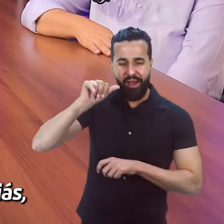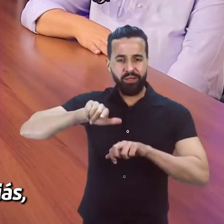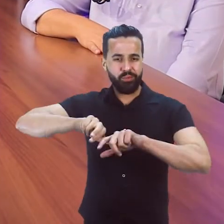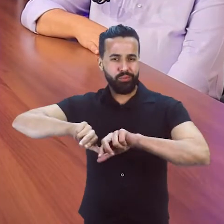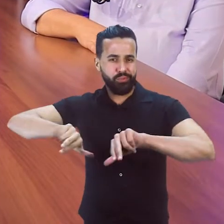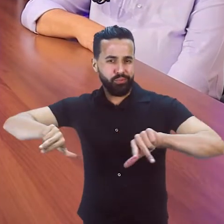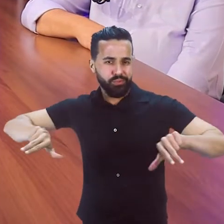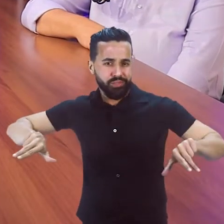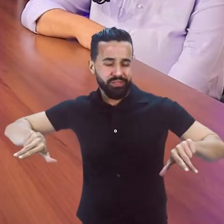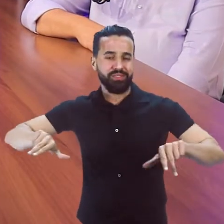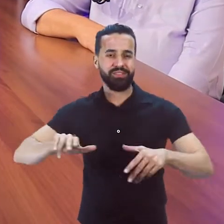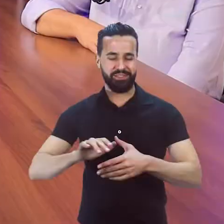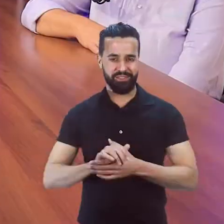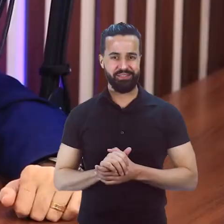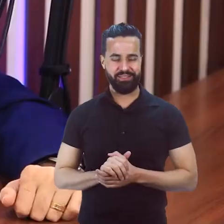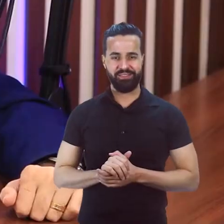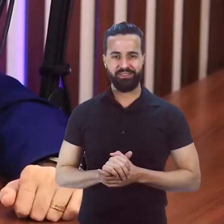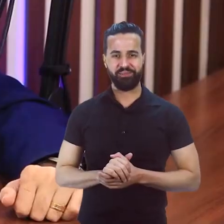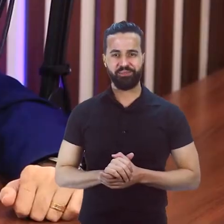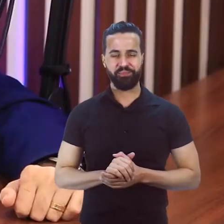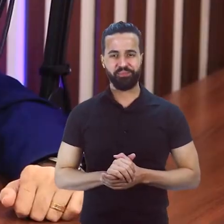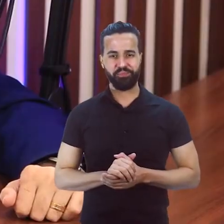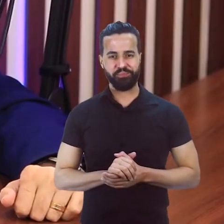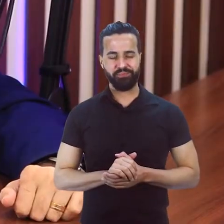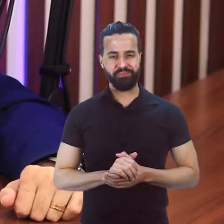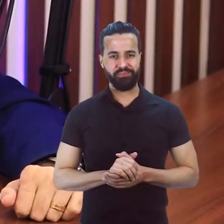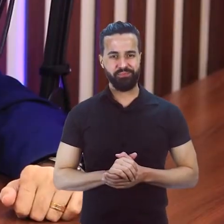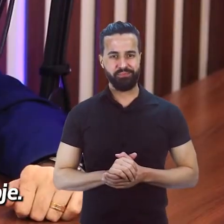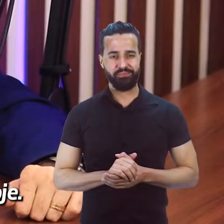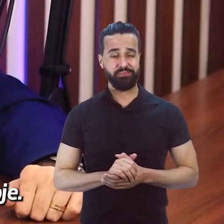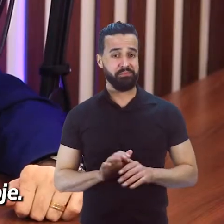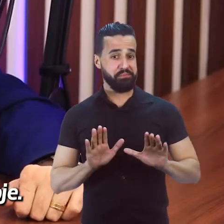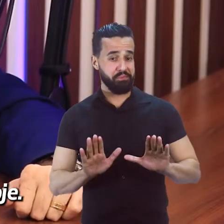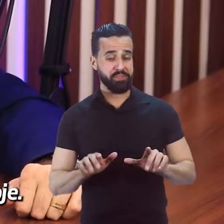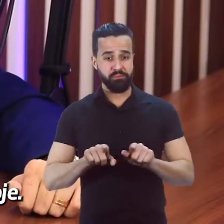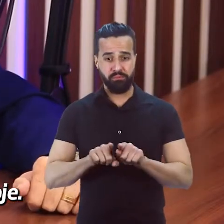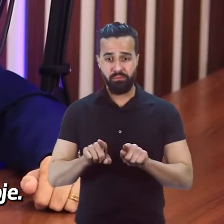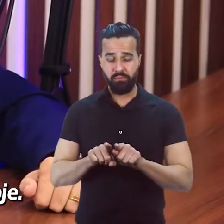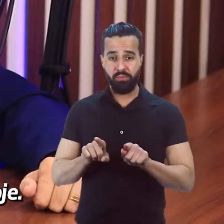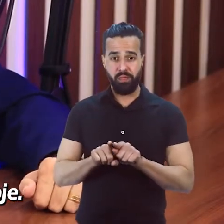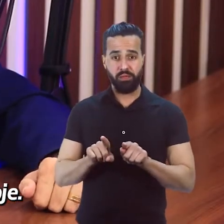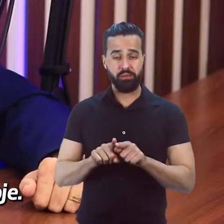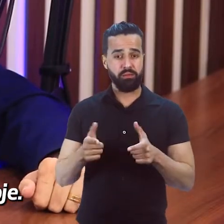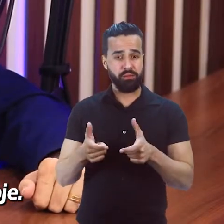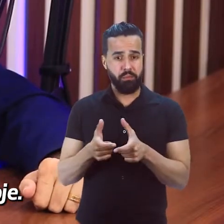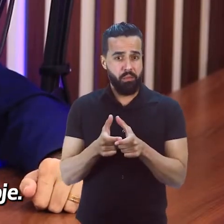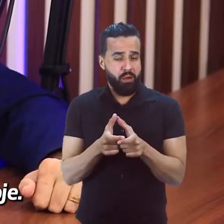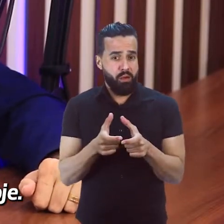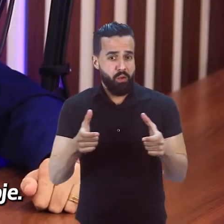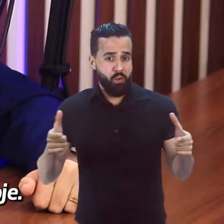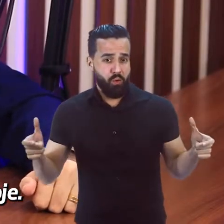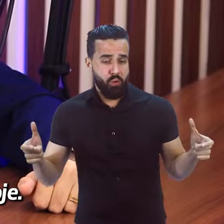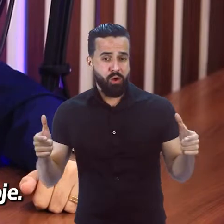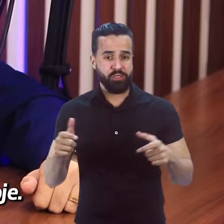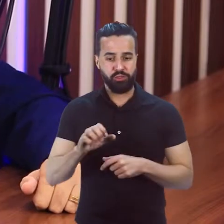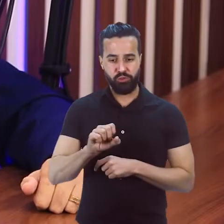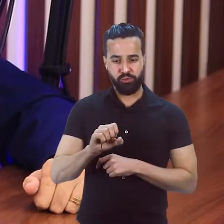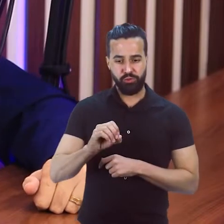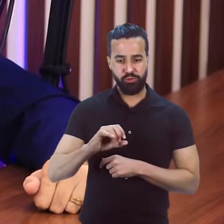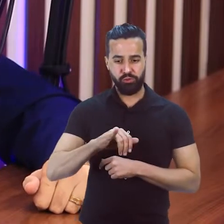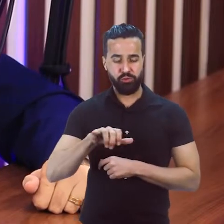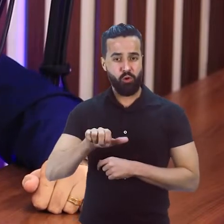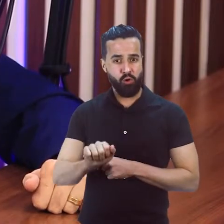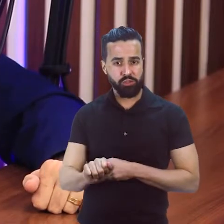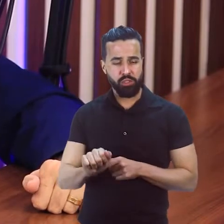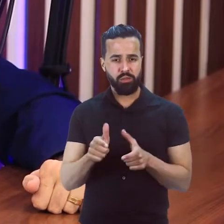estado de Goiás, né? Mas se avançou muito na produção de soja lá hoje, né?